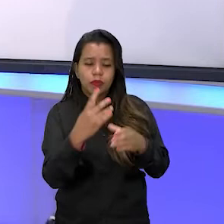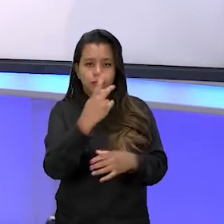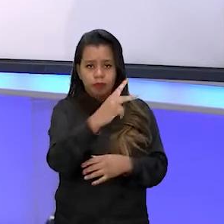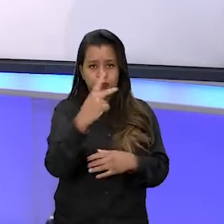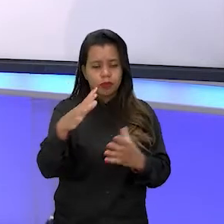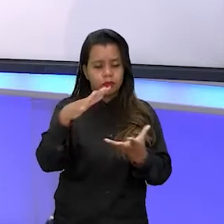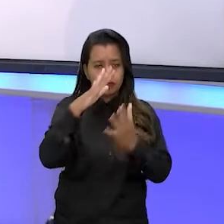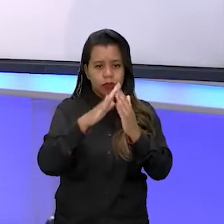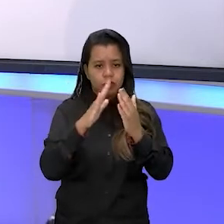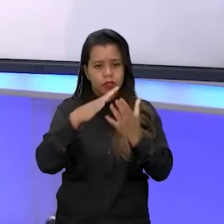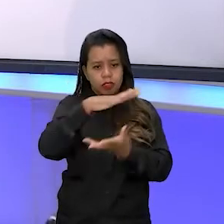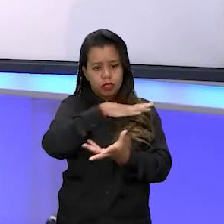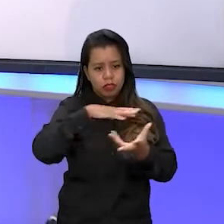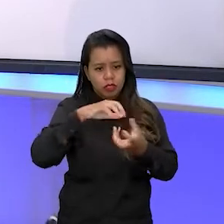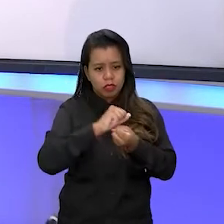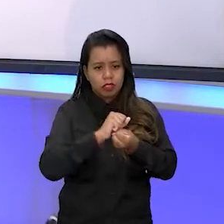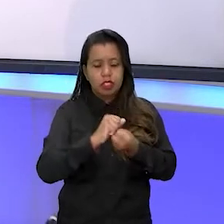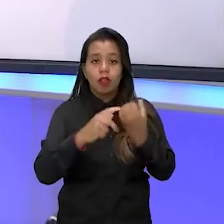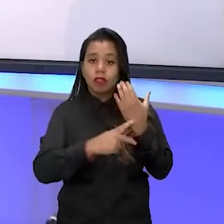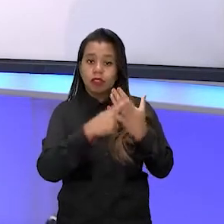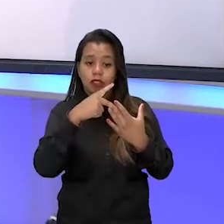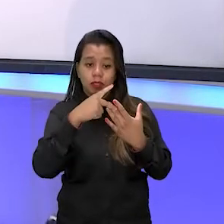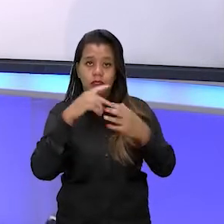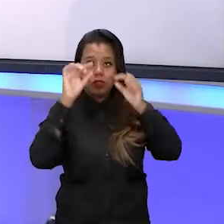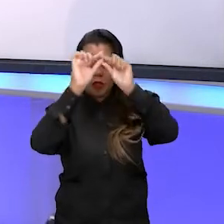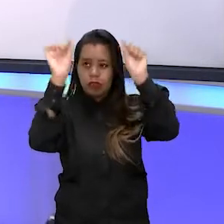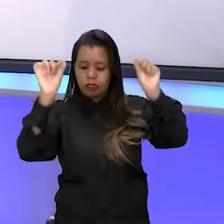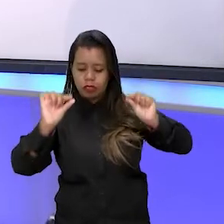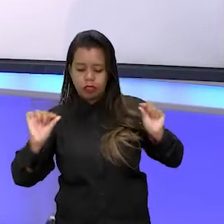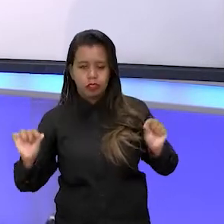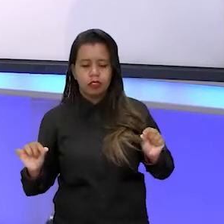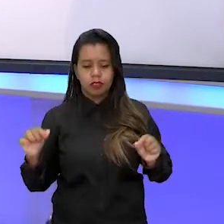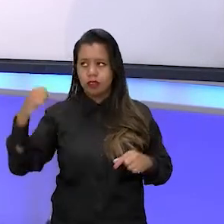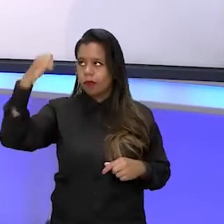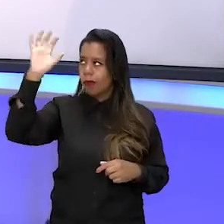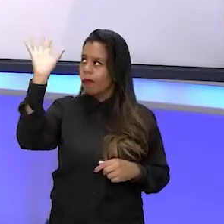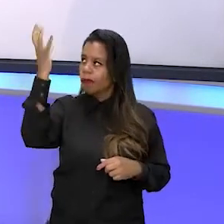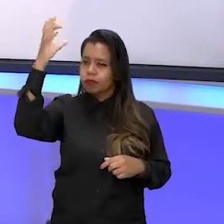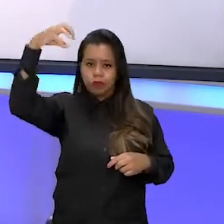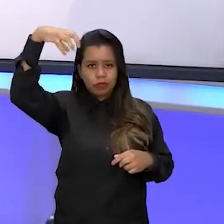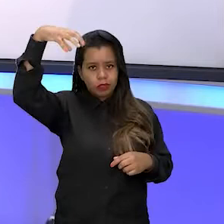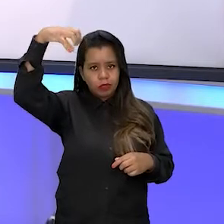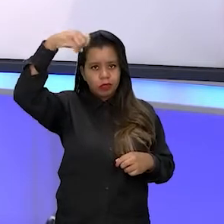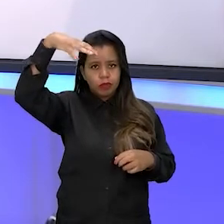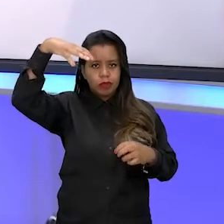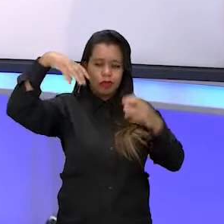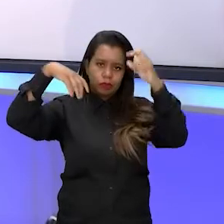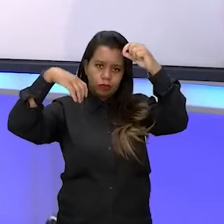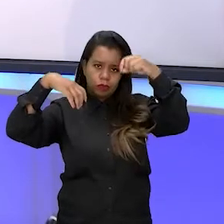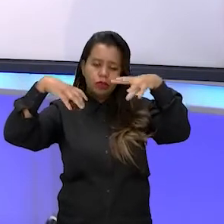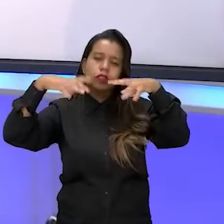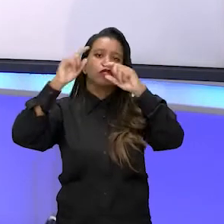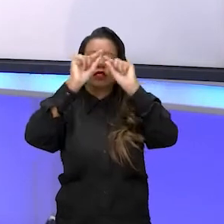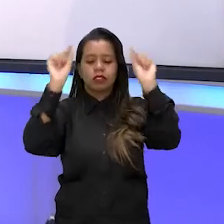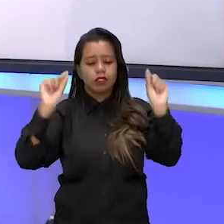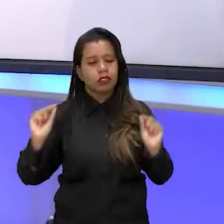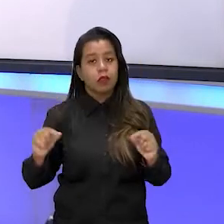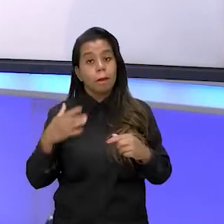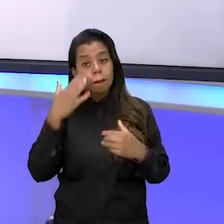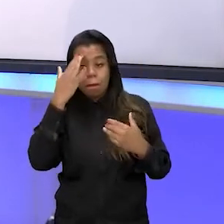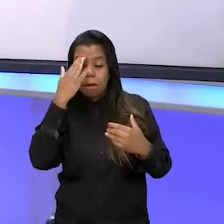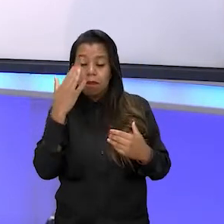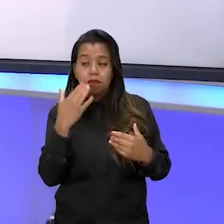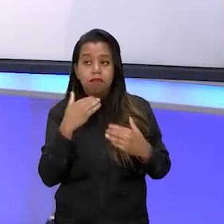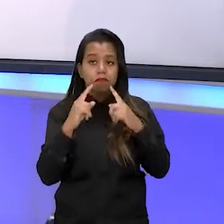casa sustentável. Nossa proposta é fazer iluminação, mas você pode ter outras propostas, outro aproveitamento aí de energias para